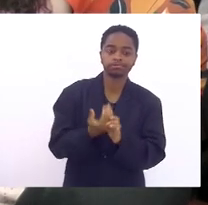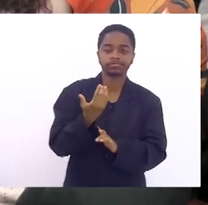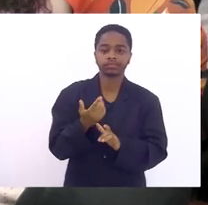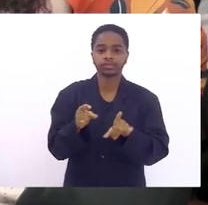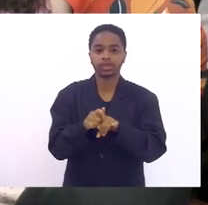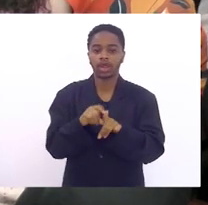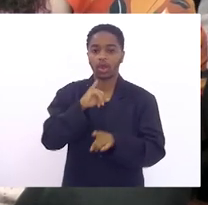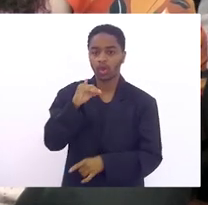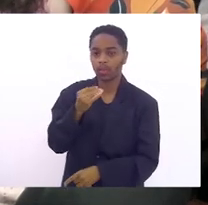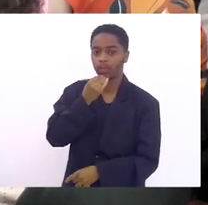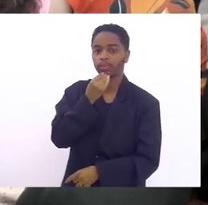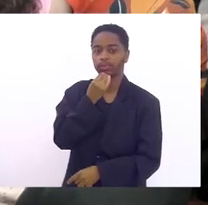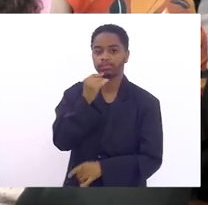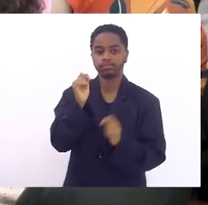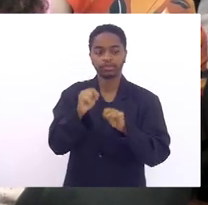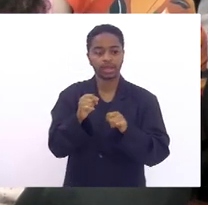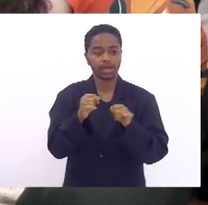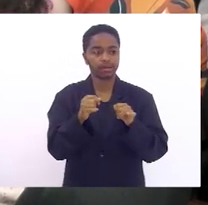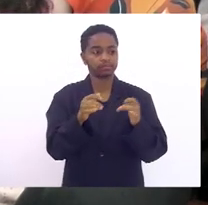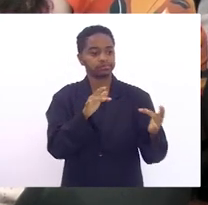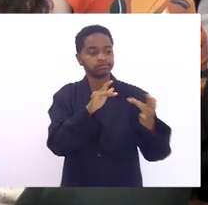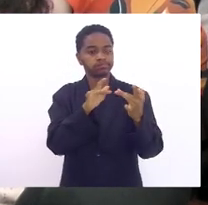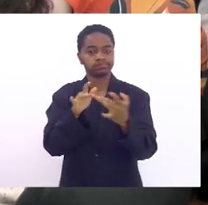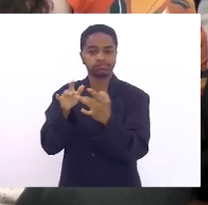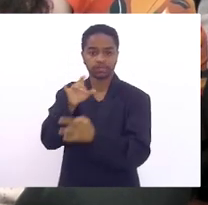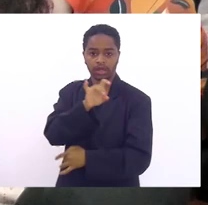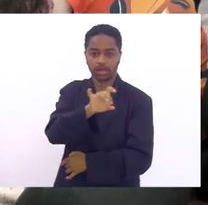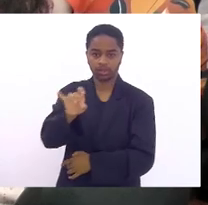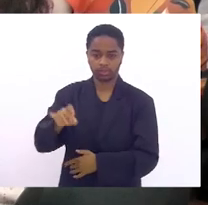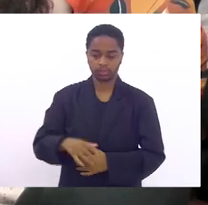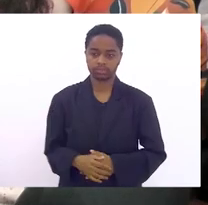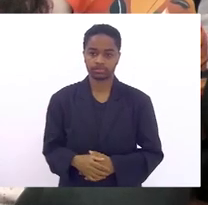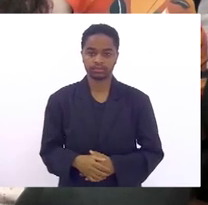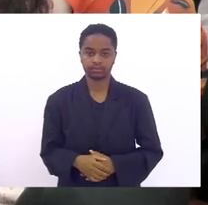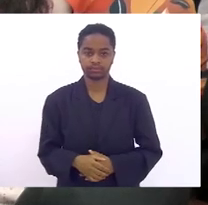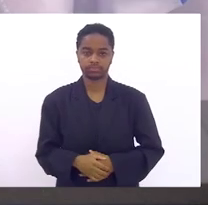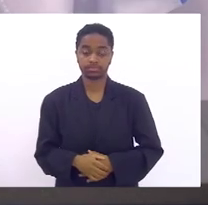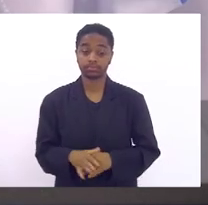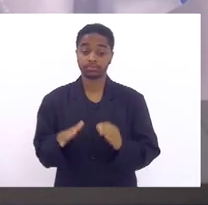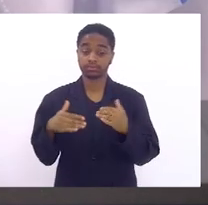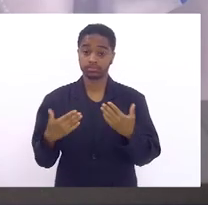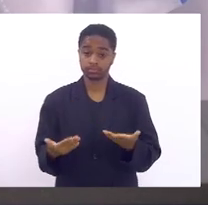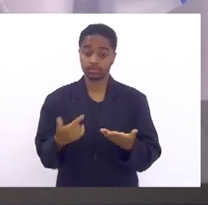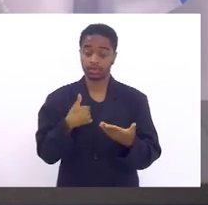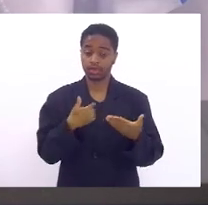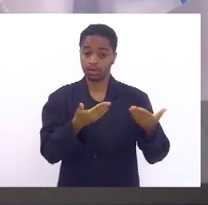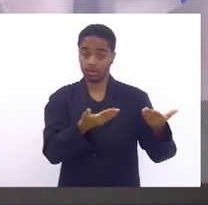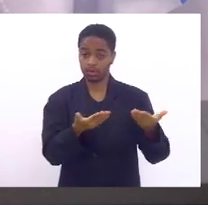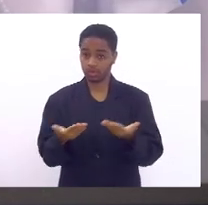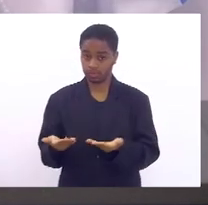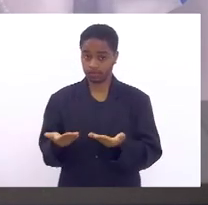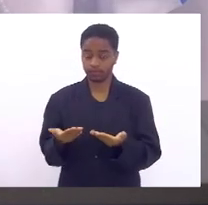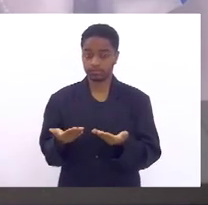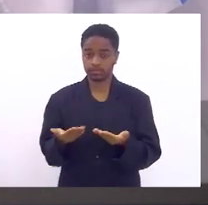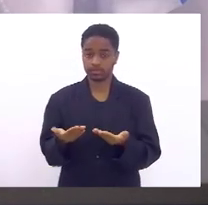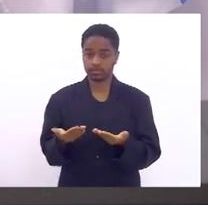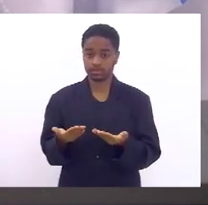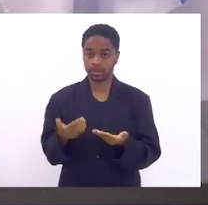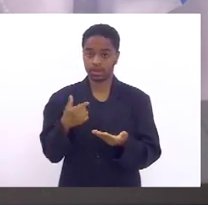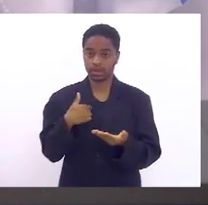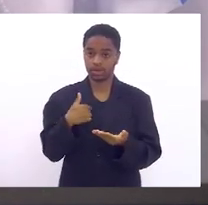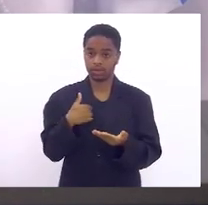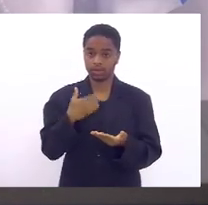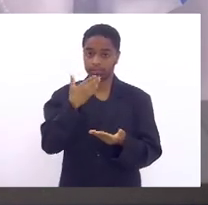oportunidade de ouvir então eu vou convidar a senhora vou pedir